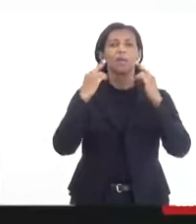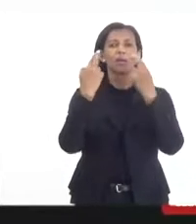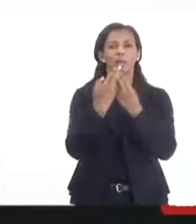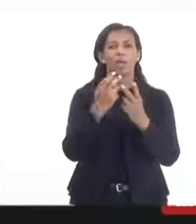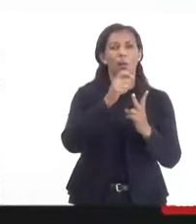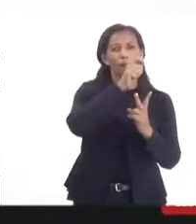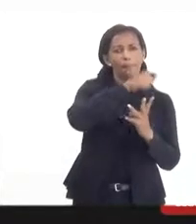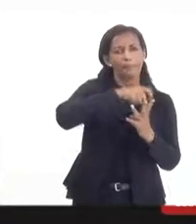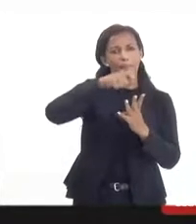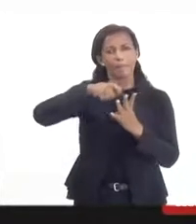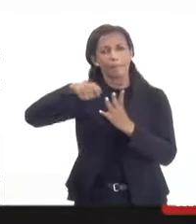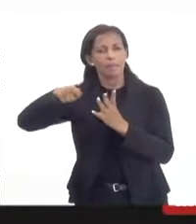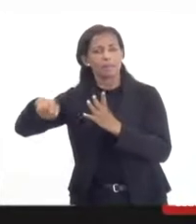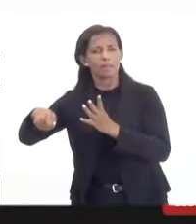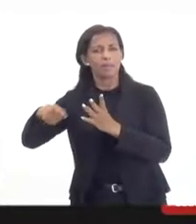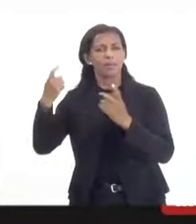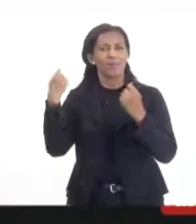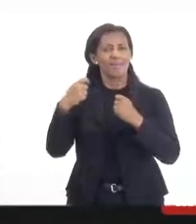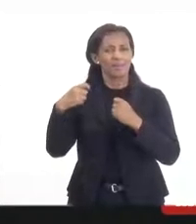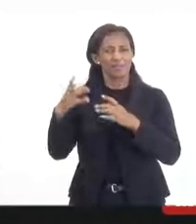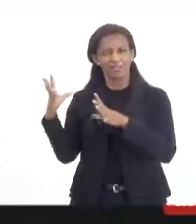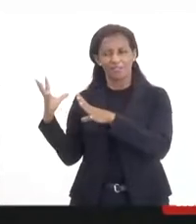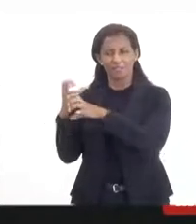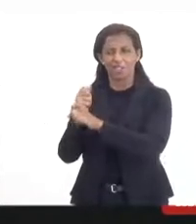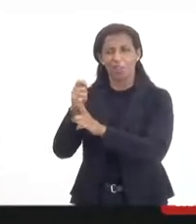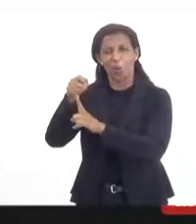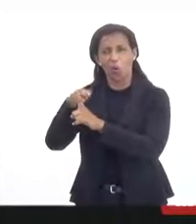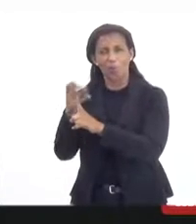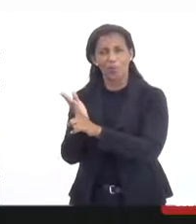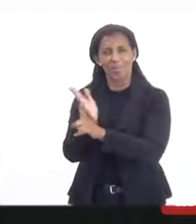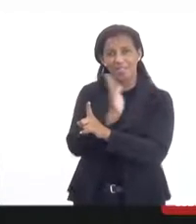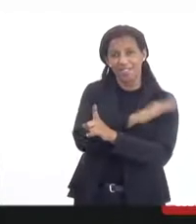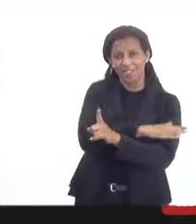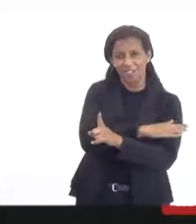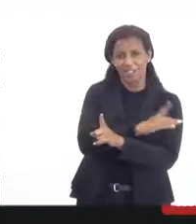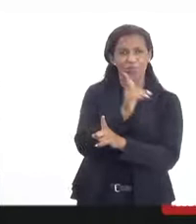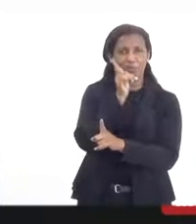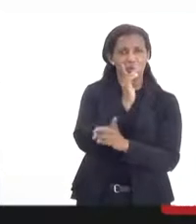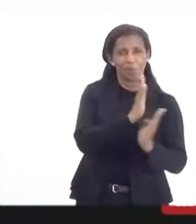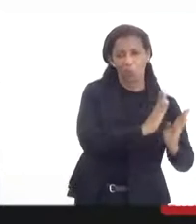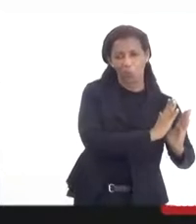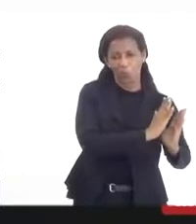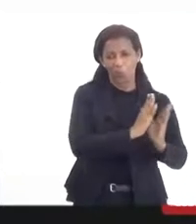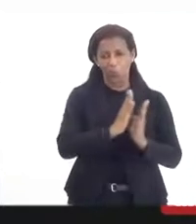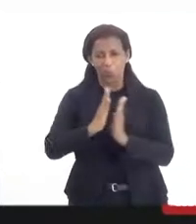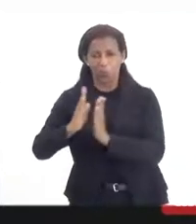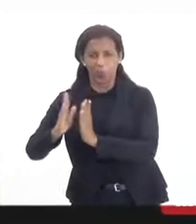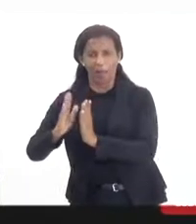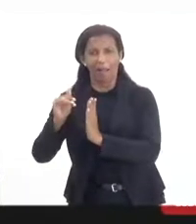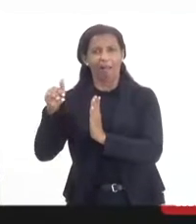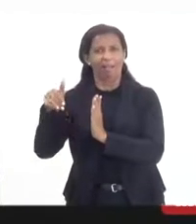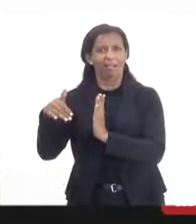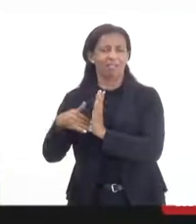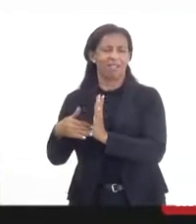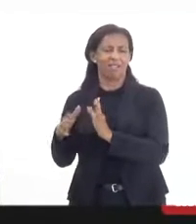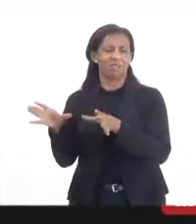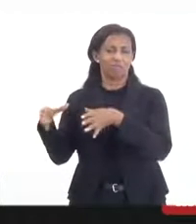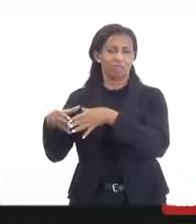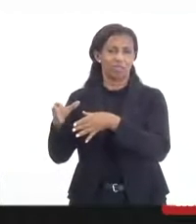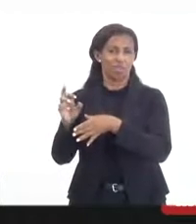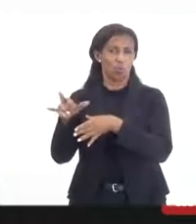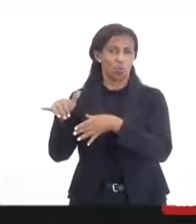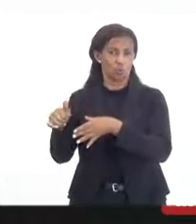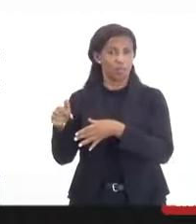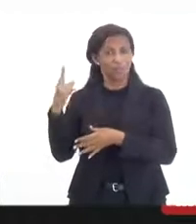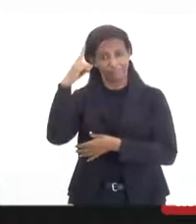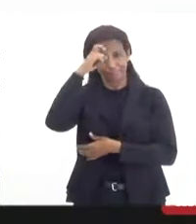estar fechada muitas vezes com até um mês antes para percorrer todas as instâncias até chegar ao Conselho. Então, essa é uma dificuldade grande que a